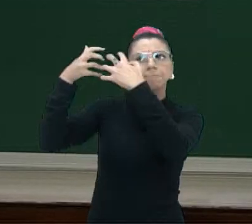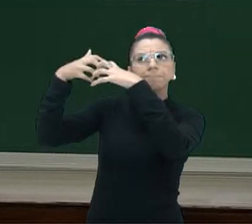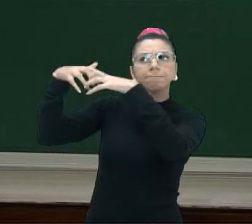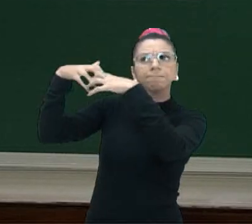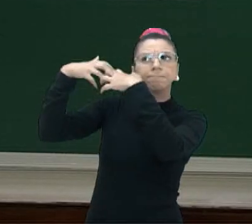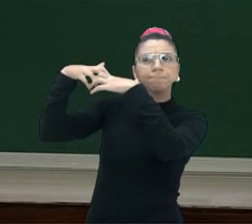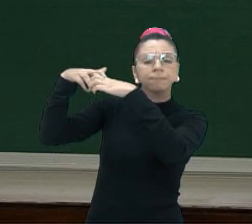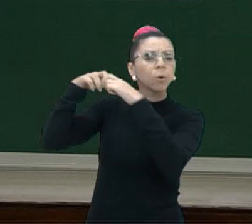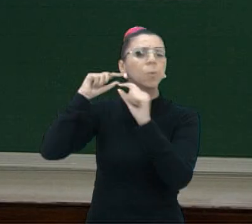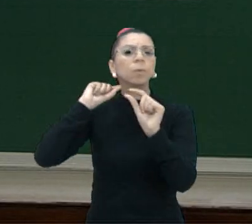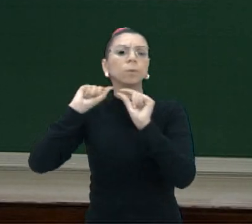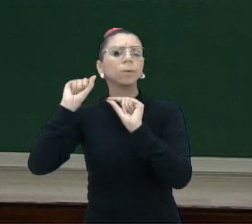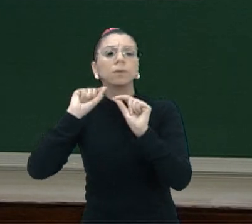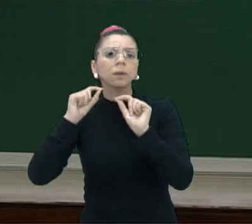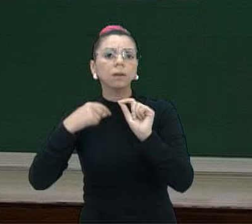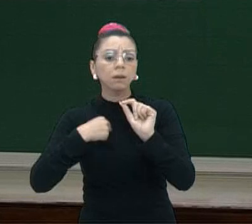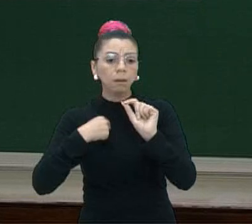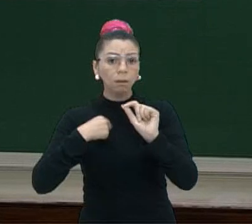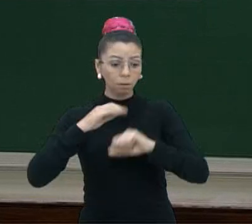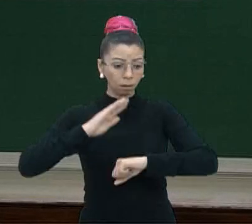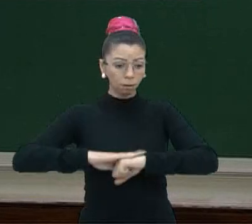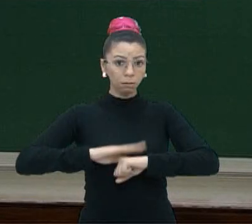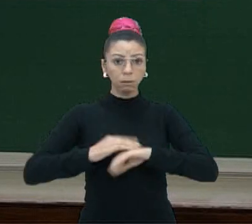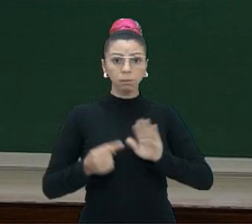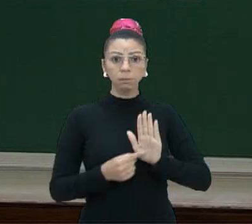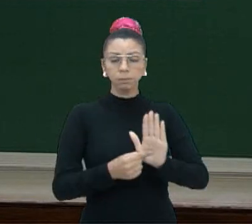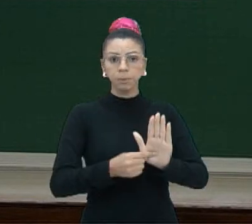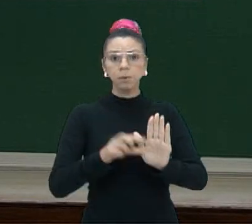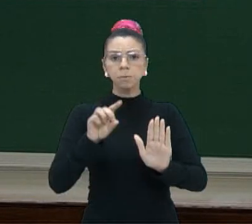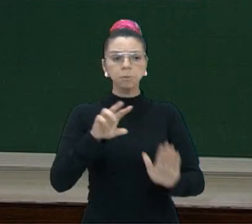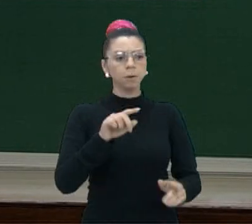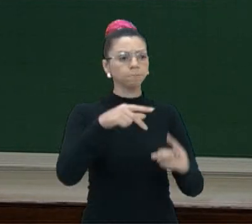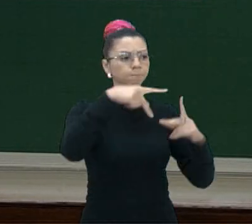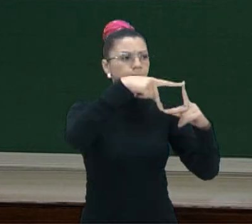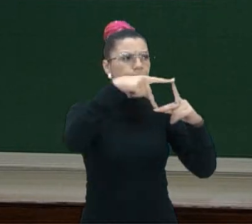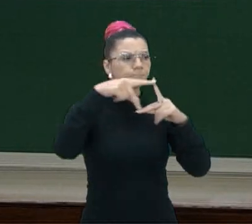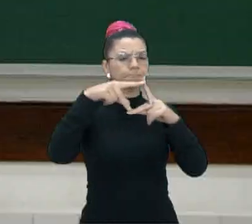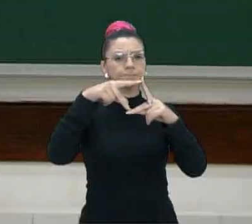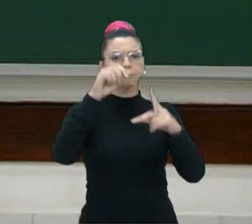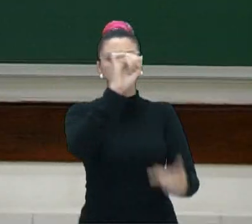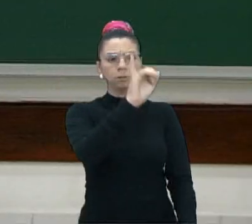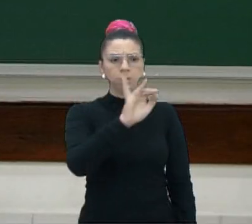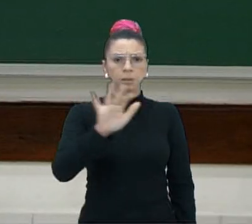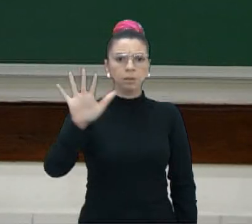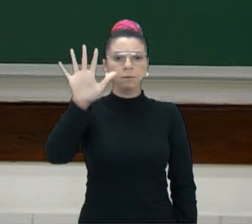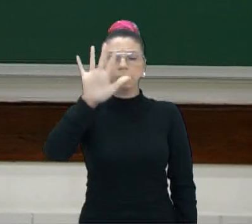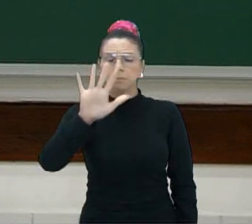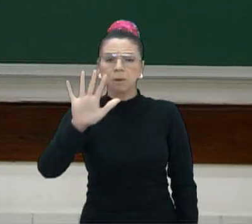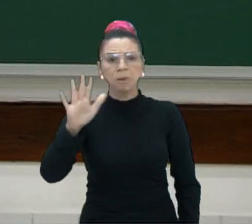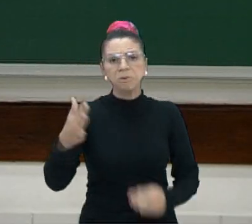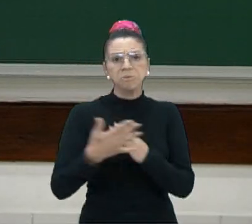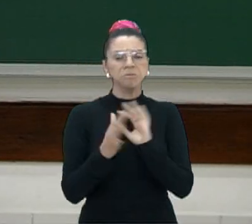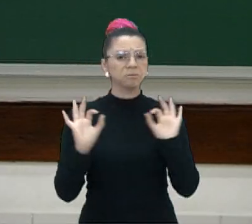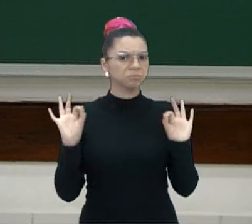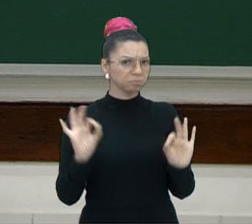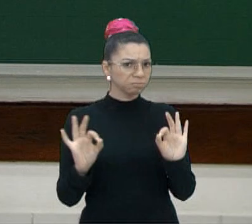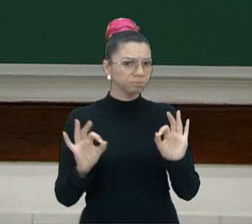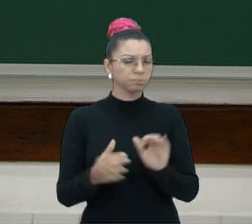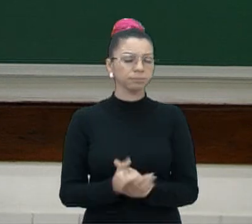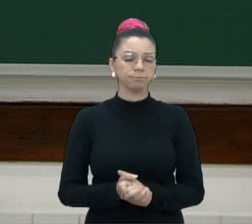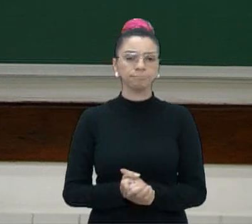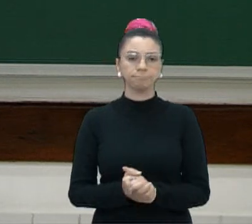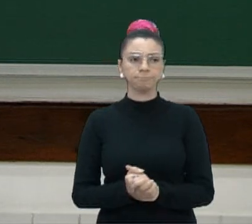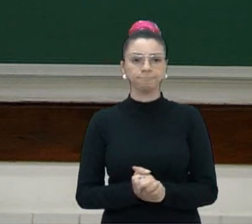minha cabeça o que eu quero contar, só as imagens pode ser que elas não me ajudem, ok?